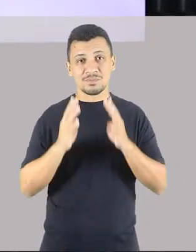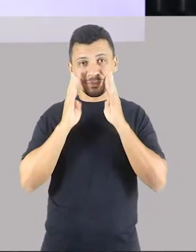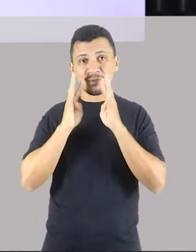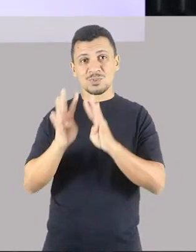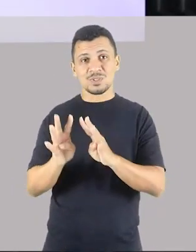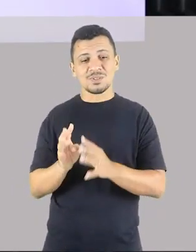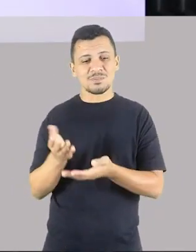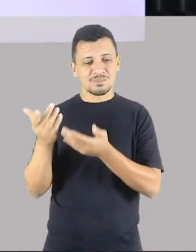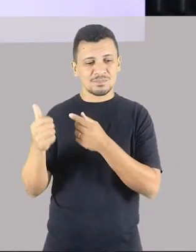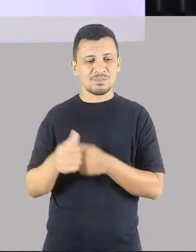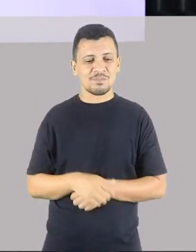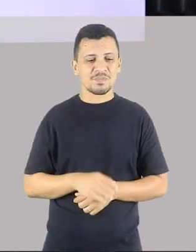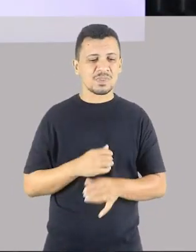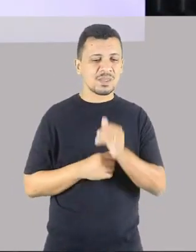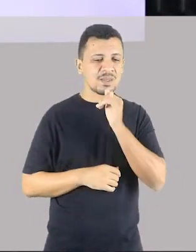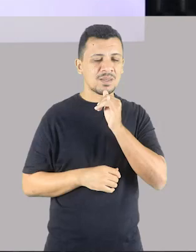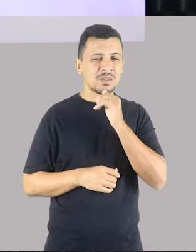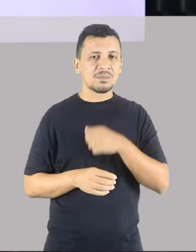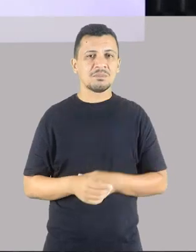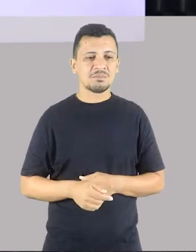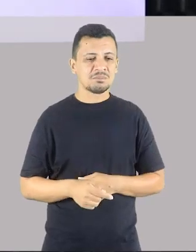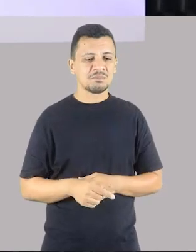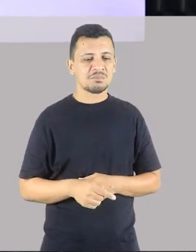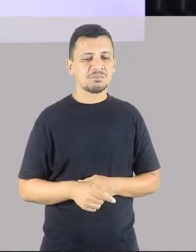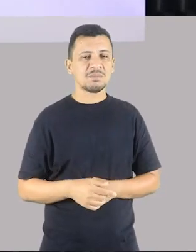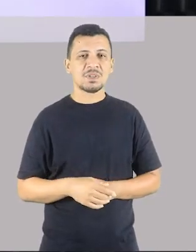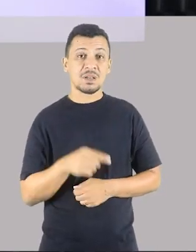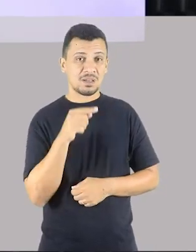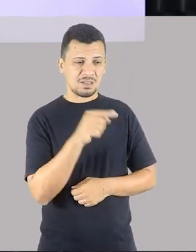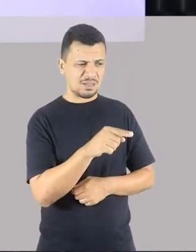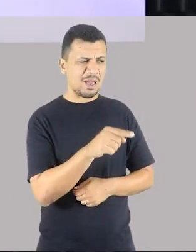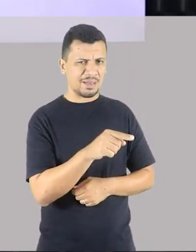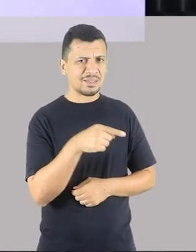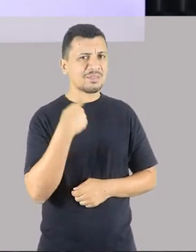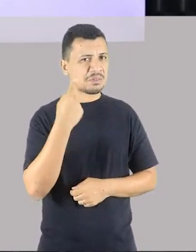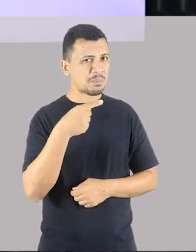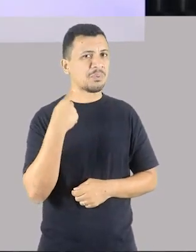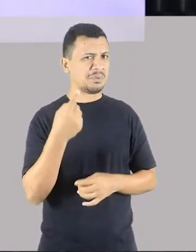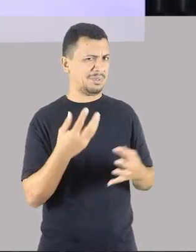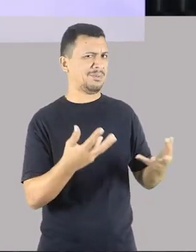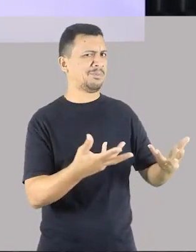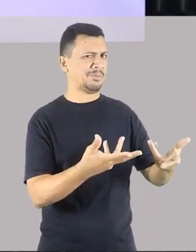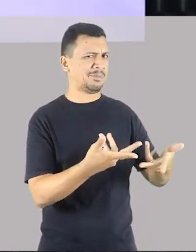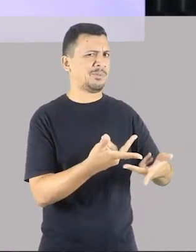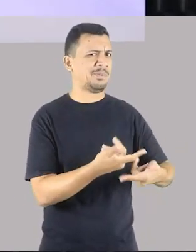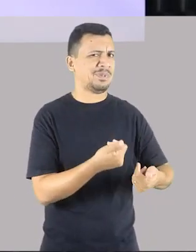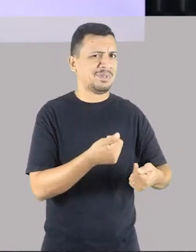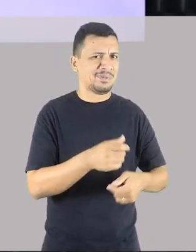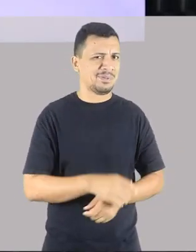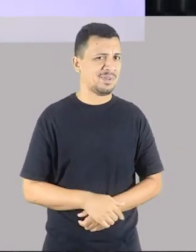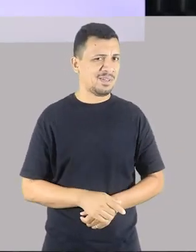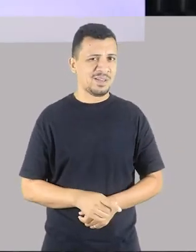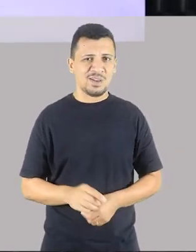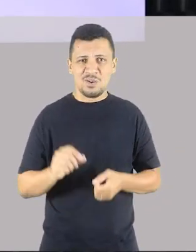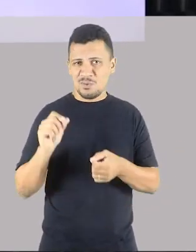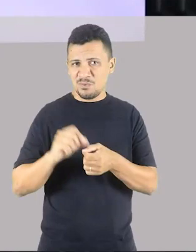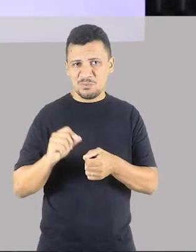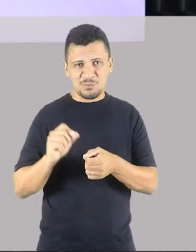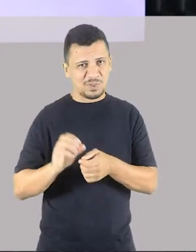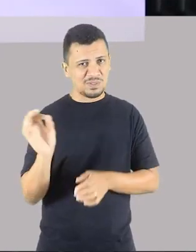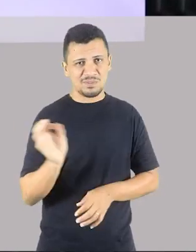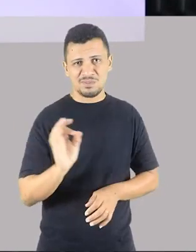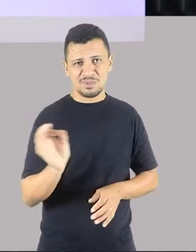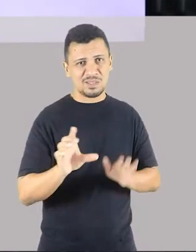ironia. Vejamos um exemplo. Muito competente aquele deputado, não fez uma lei em